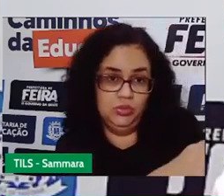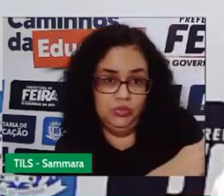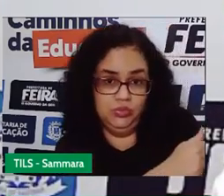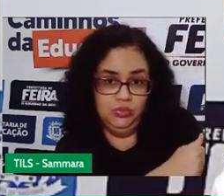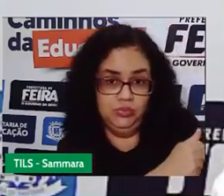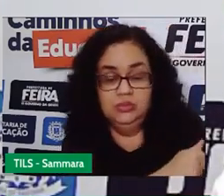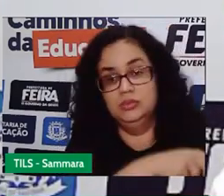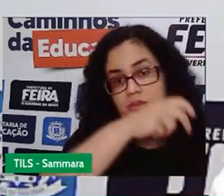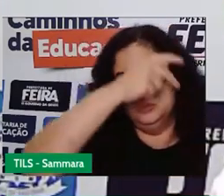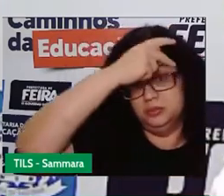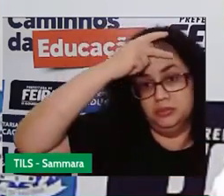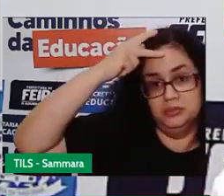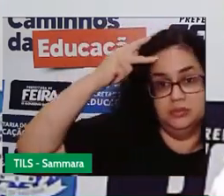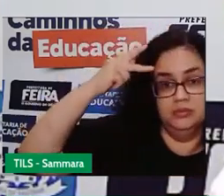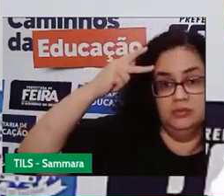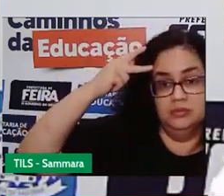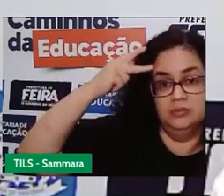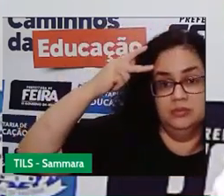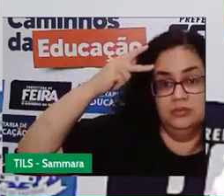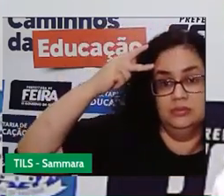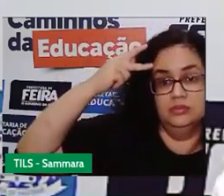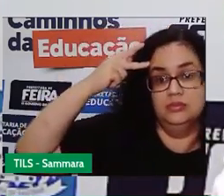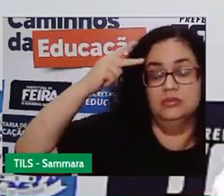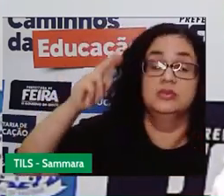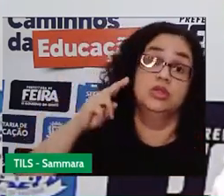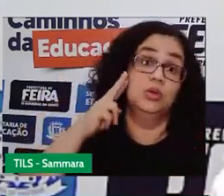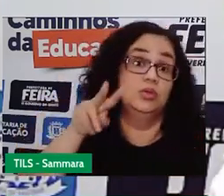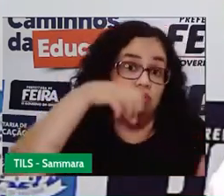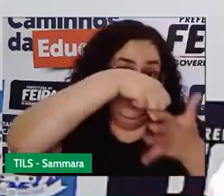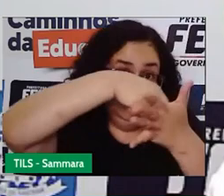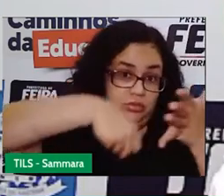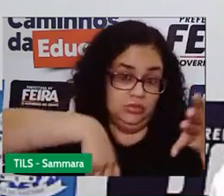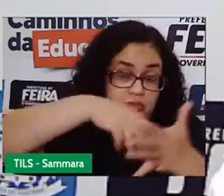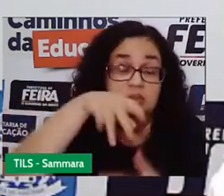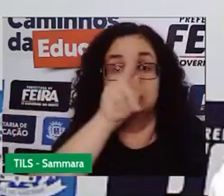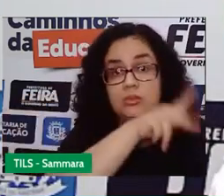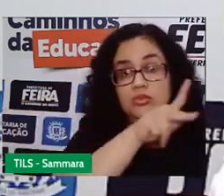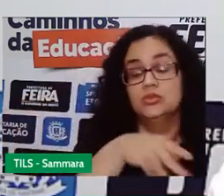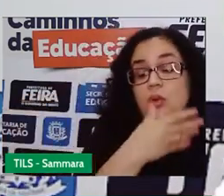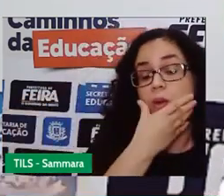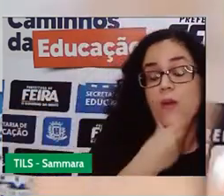seu professor preparou neste momento para dar seguimento à aula. E a